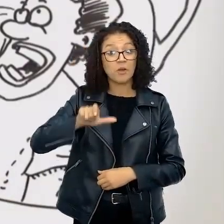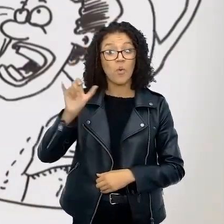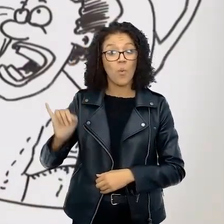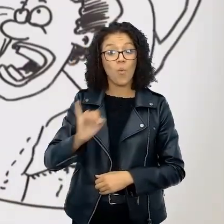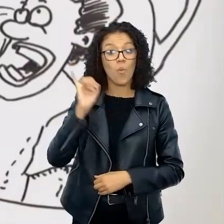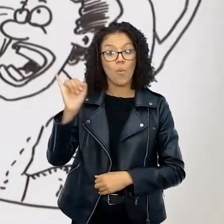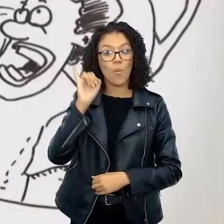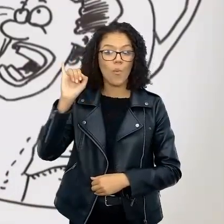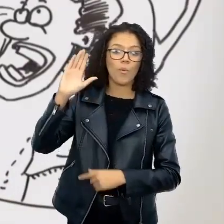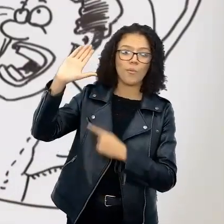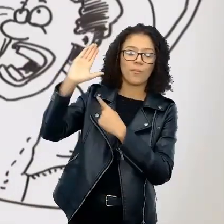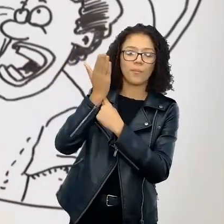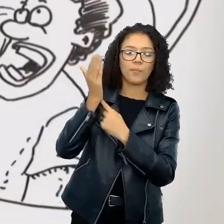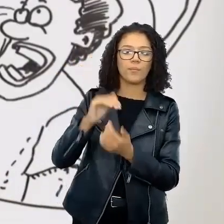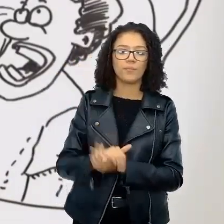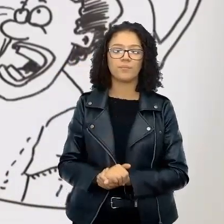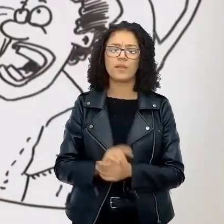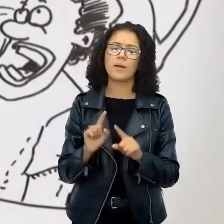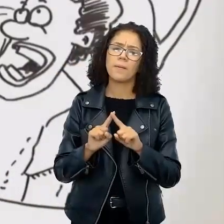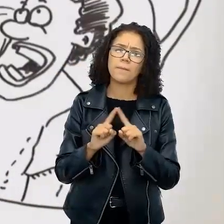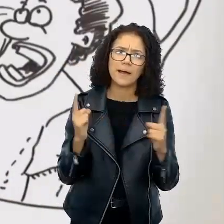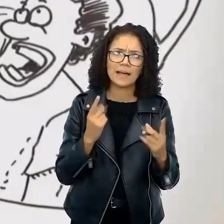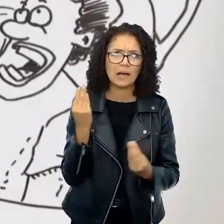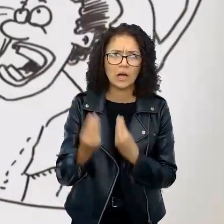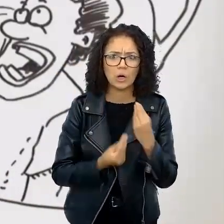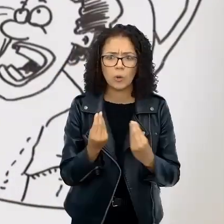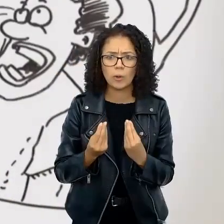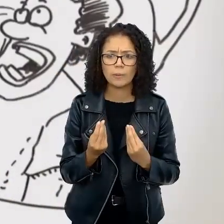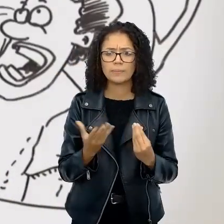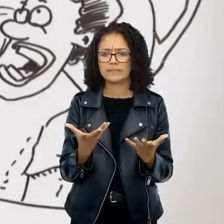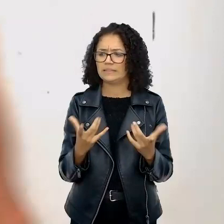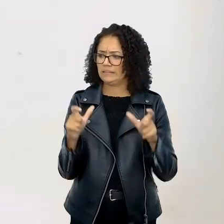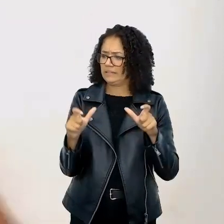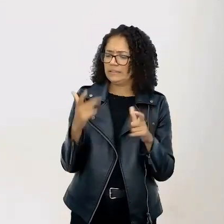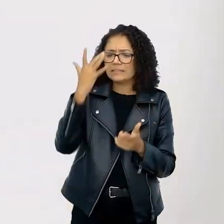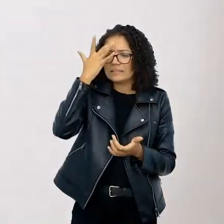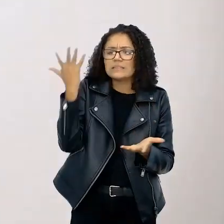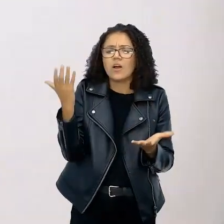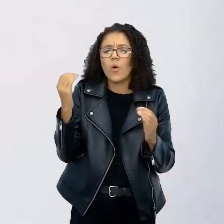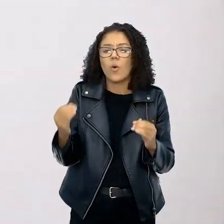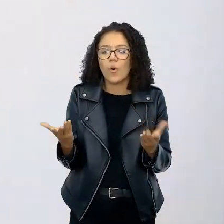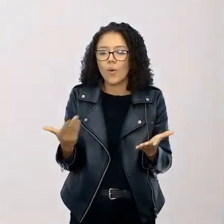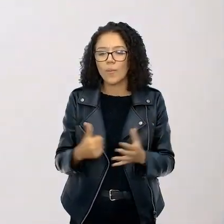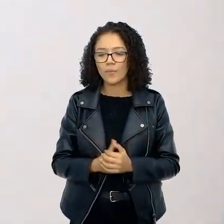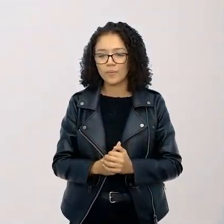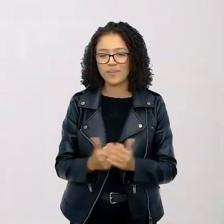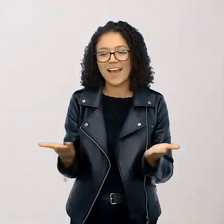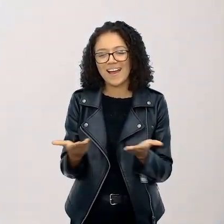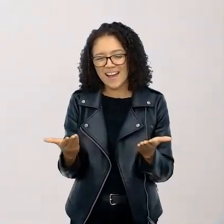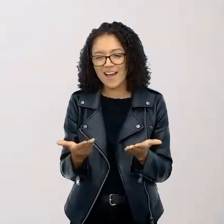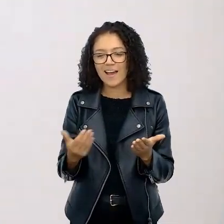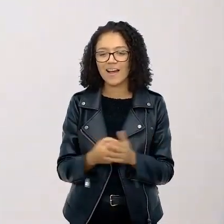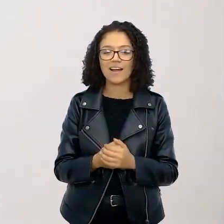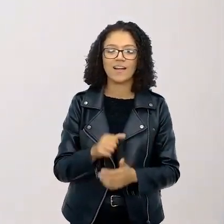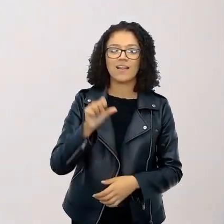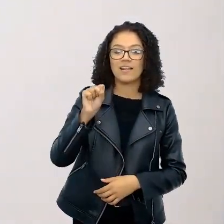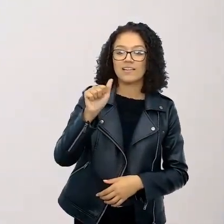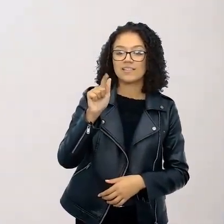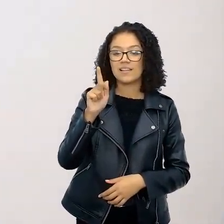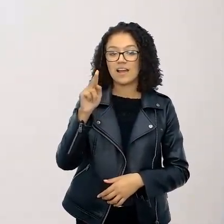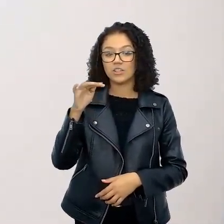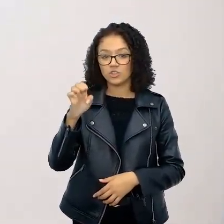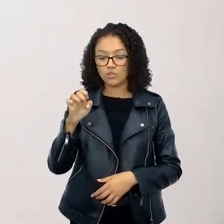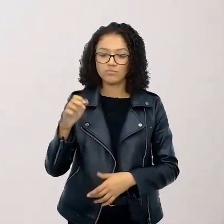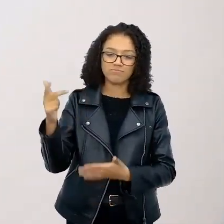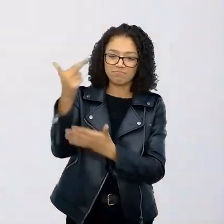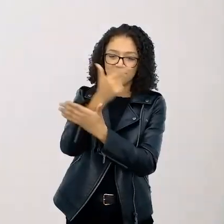construção e acionamento da rede. Mas como e em que situações acionar esta rede de proteção? Vamos usar o cyberbullying para compreender